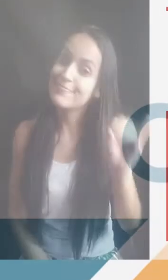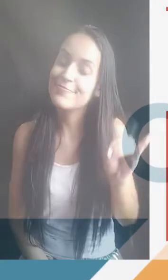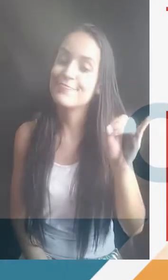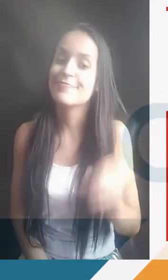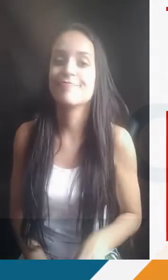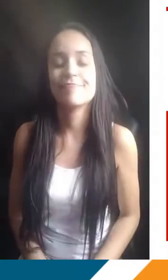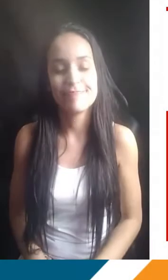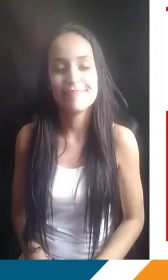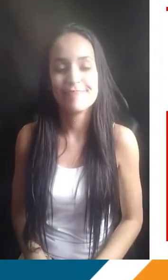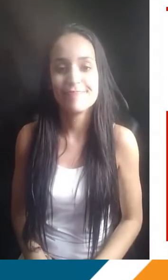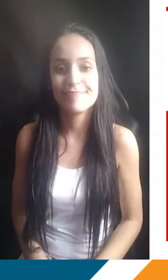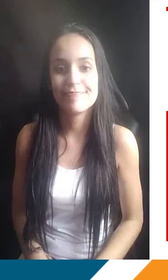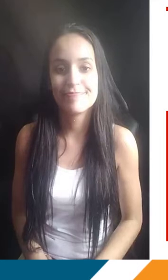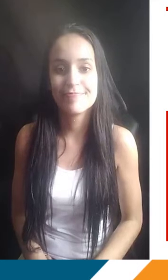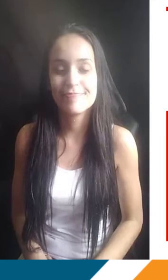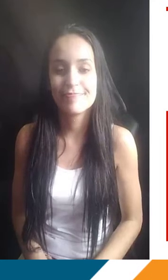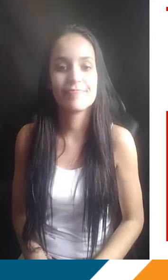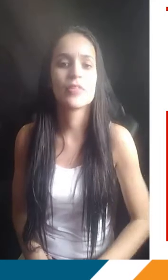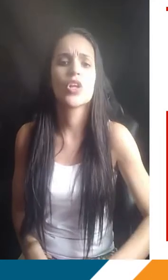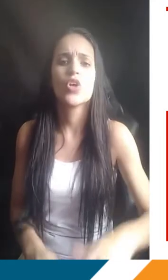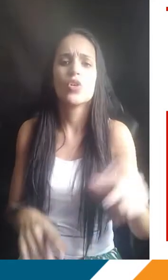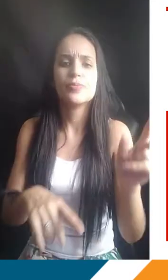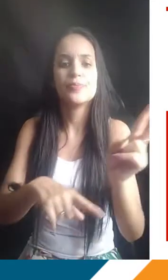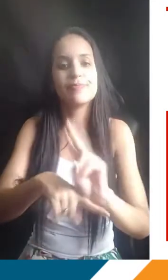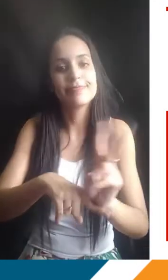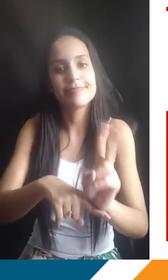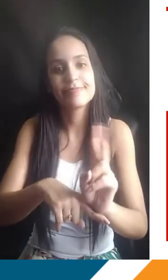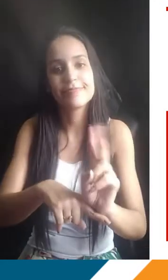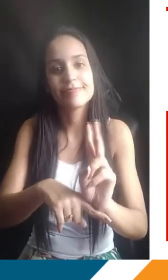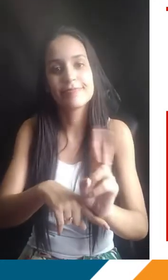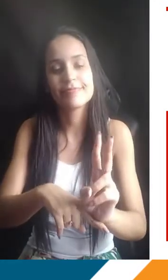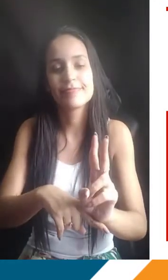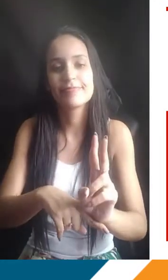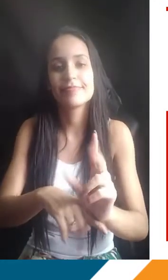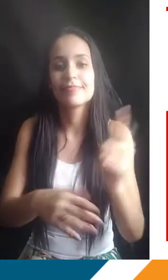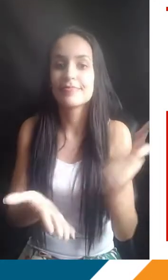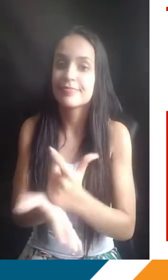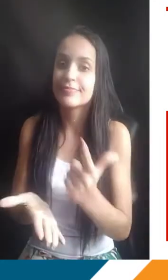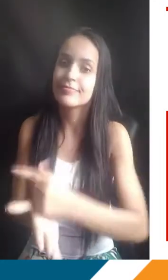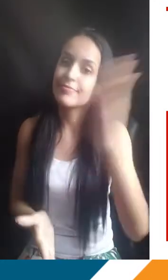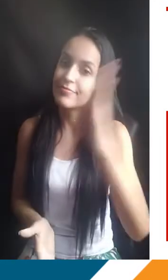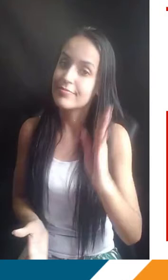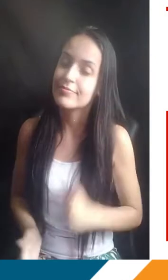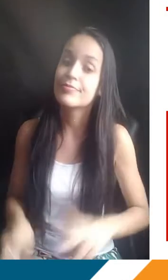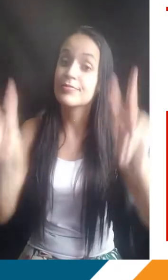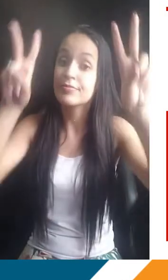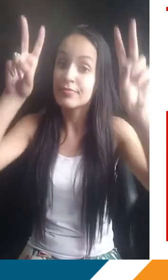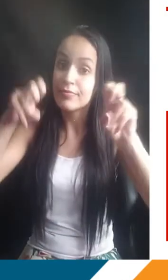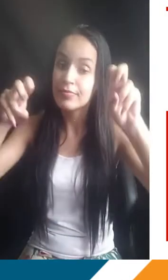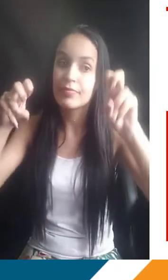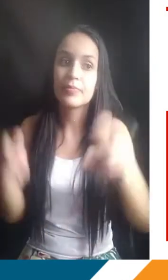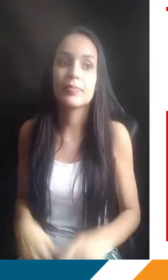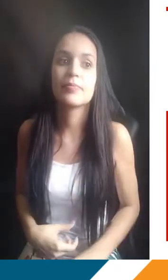Olá, bem-vindo, bem-vinda a mais esse vídeo sobre literatura brasileira. Eu sou o Matheus e nesse vídeo nós vamos falar sobre a